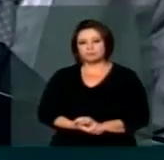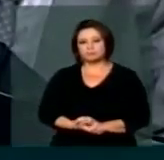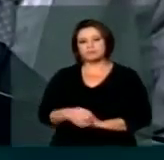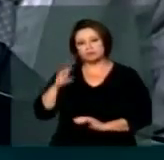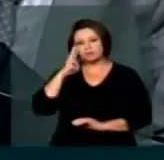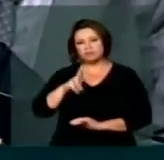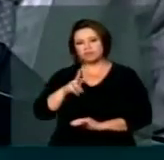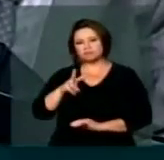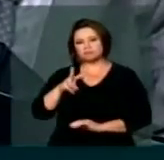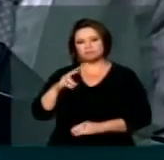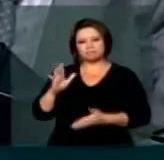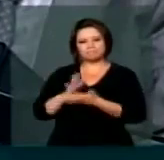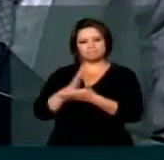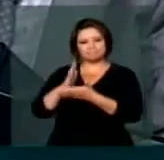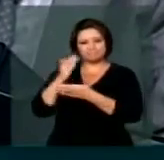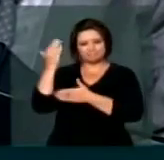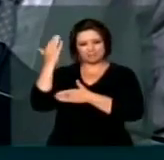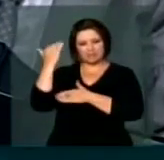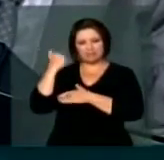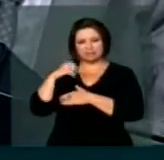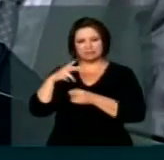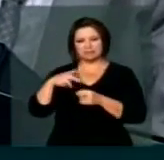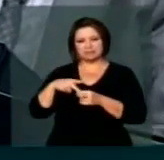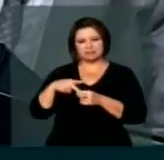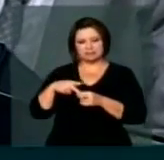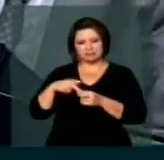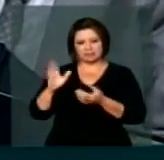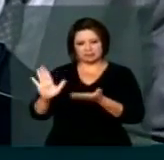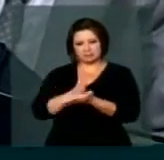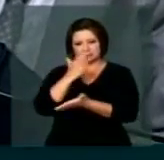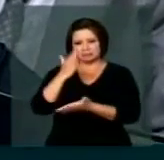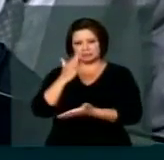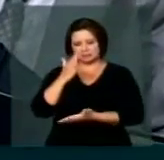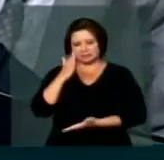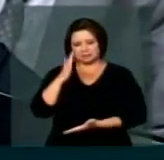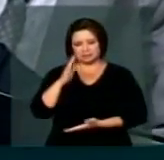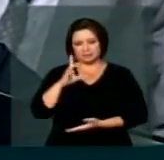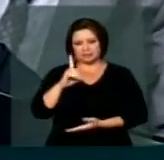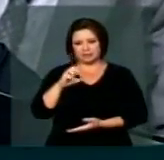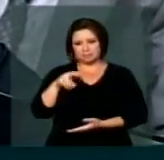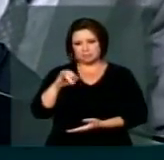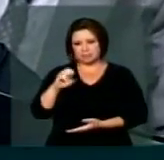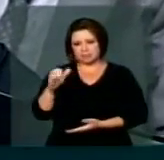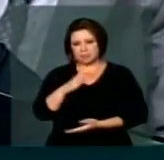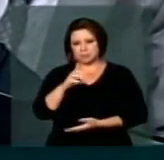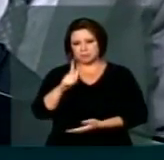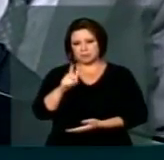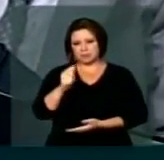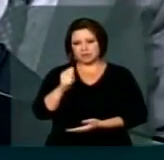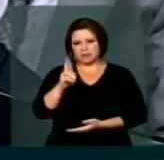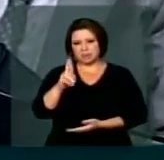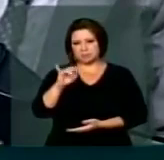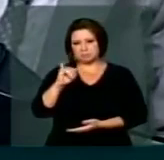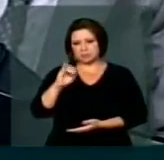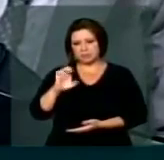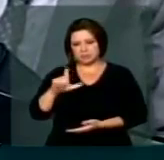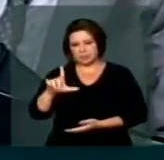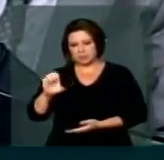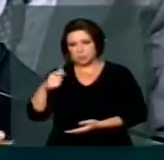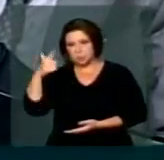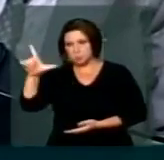olhando matérias da pré-demissão do senhor Gabrielli e de outros